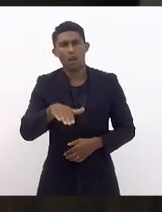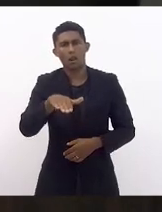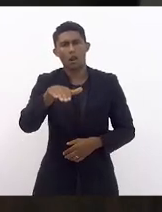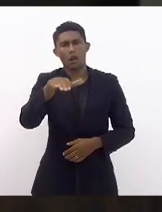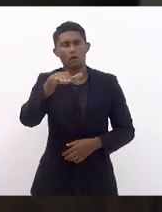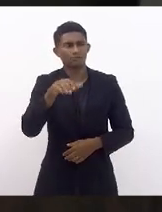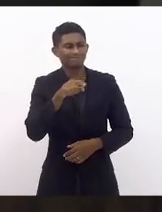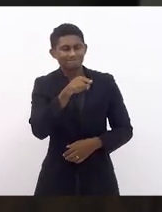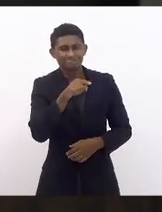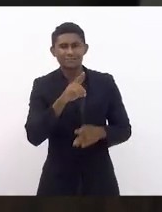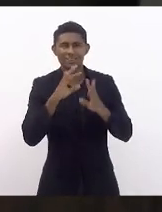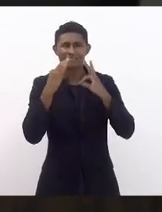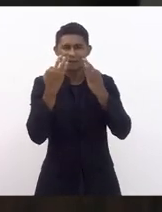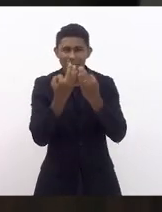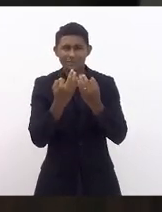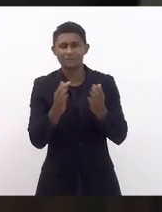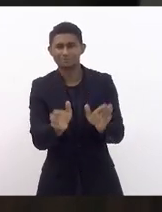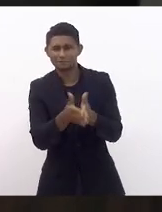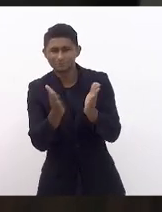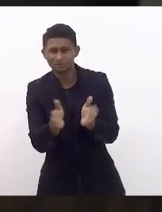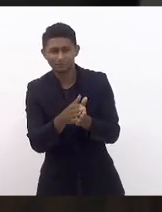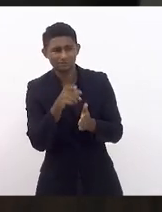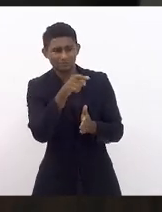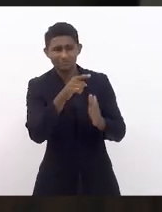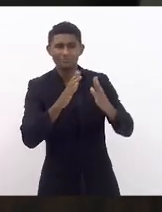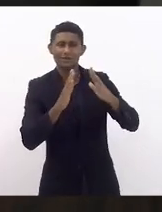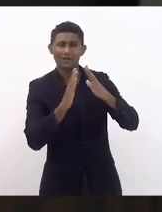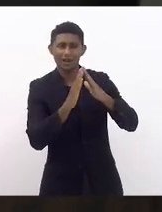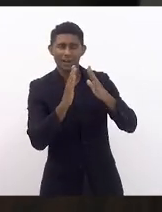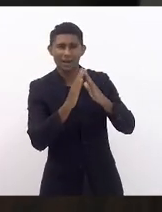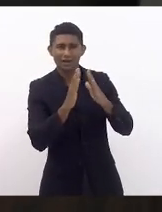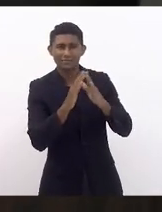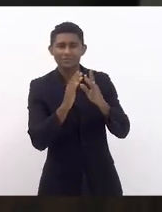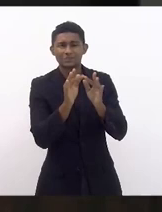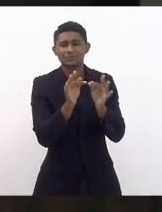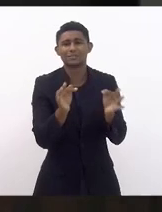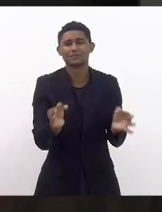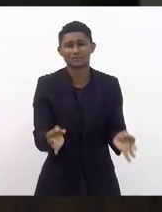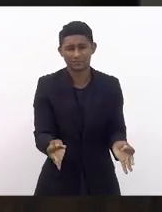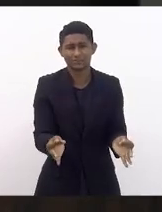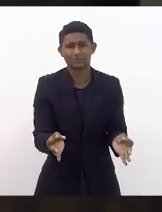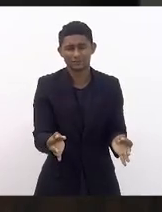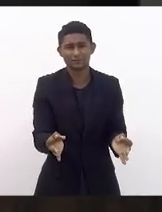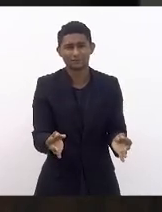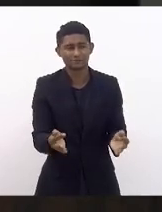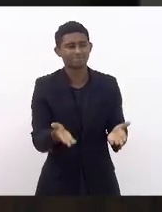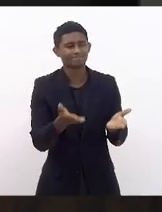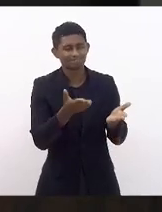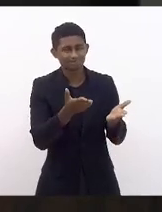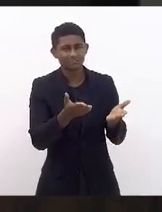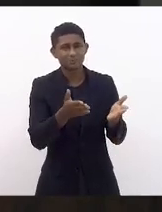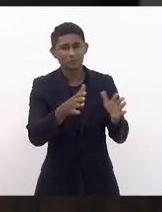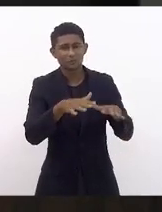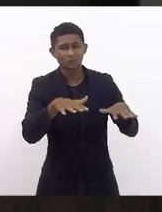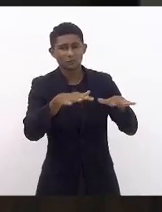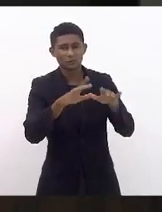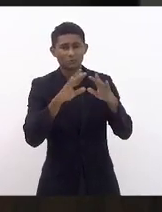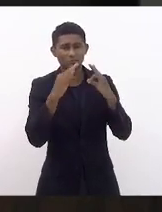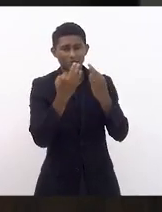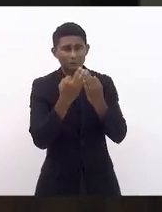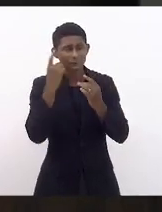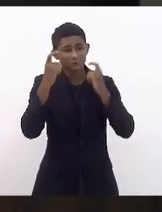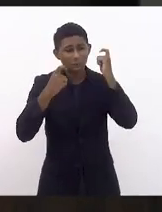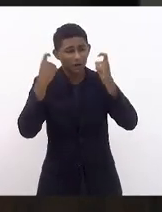recursos financeiros, moraram em uma casa de pau a pique, o que trazia grande preocupação à sua